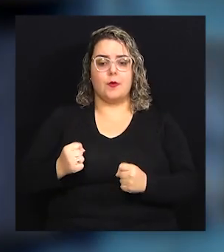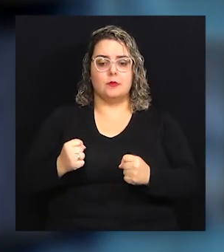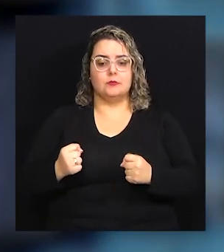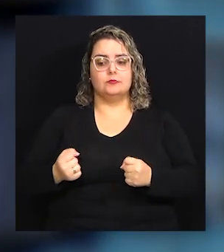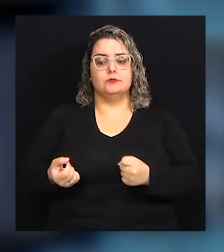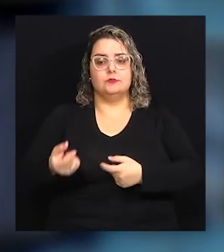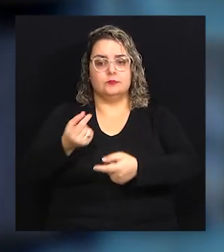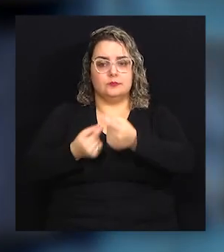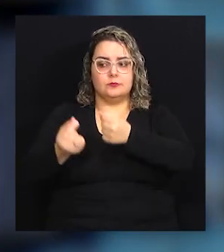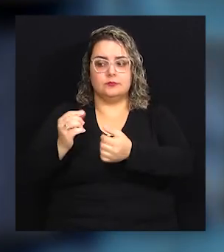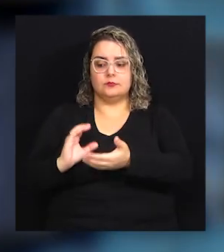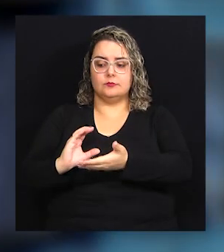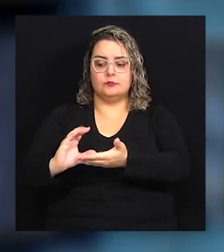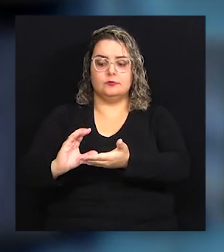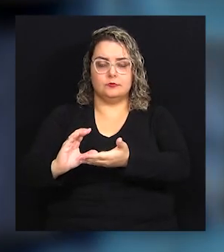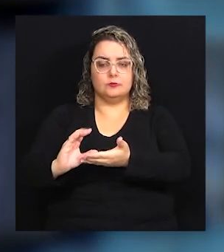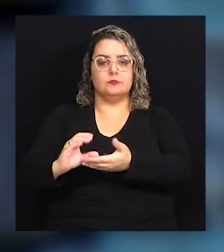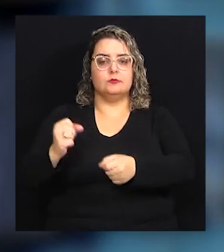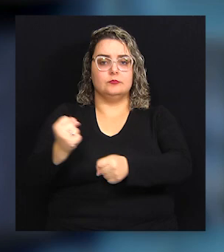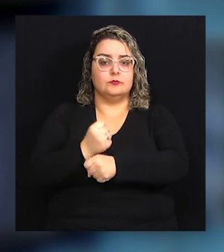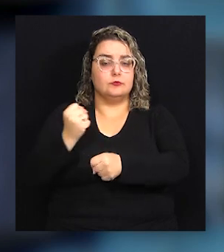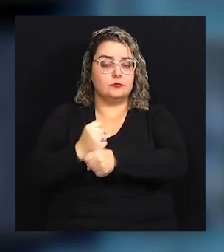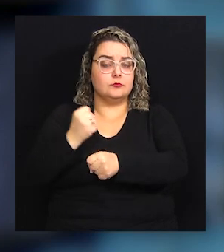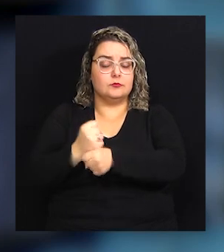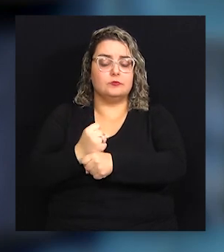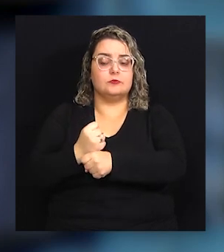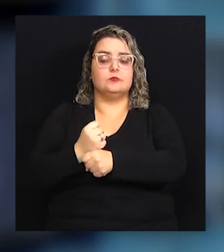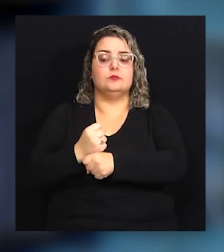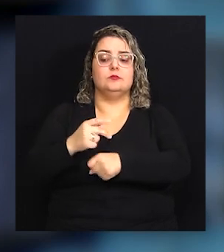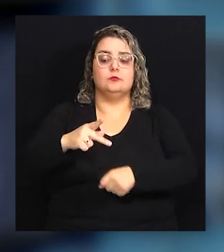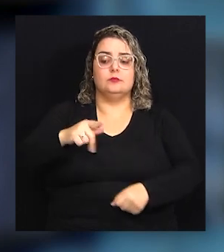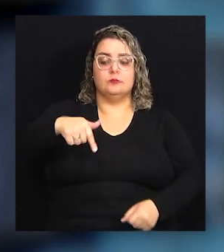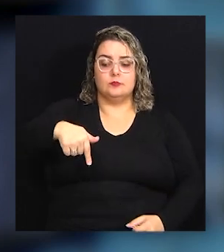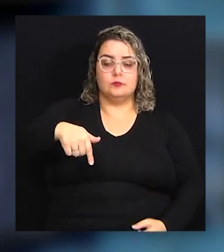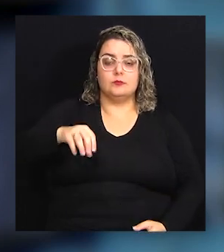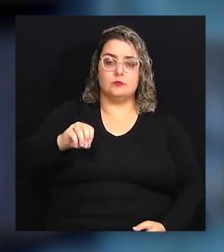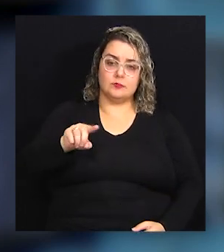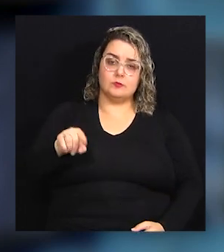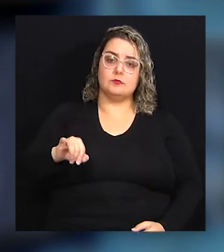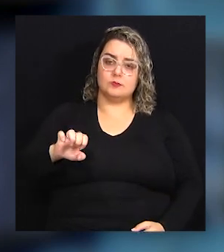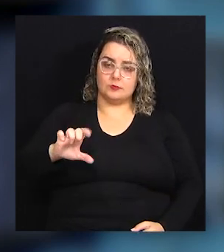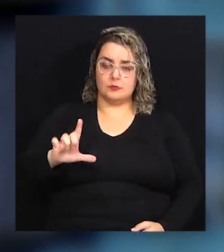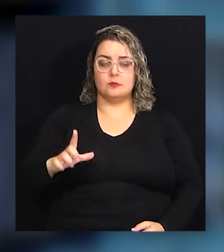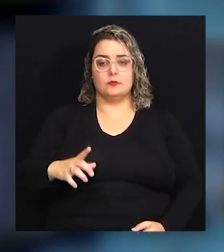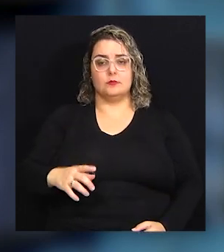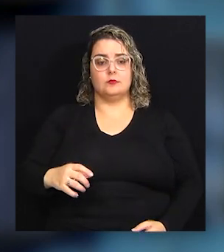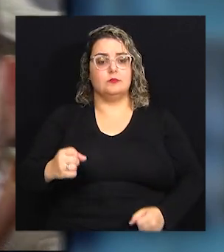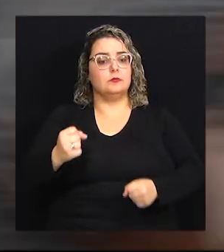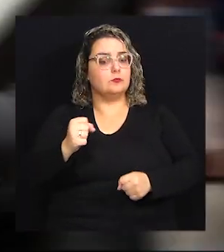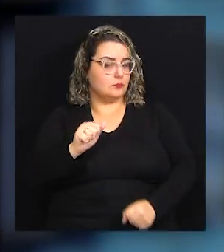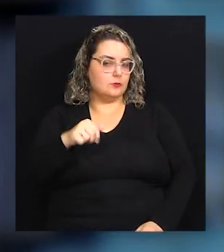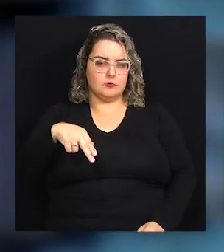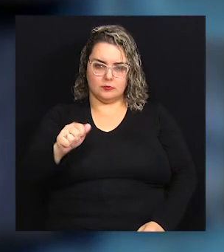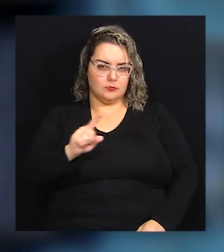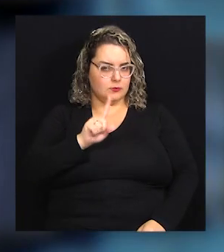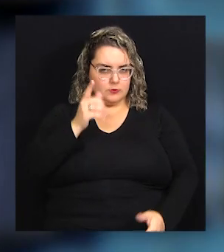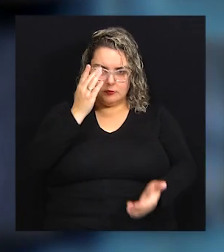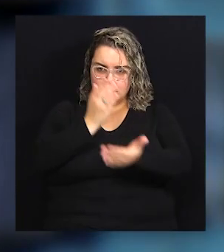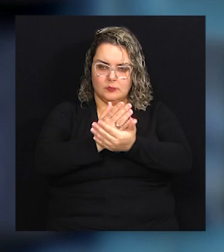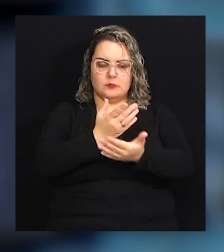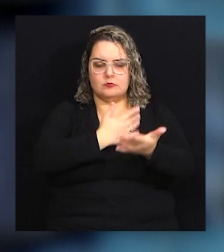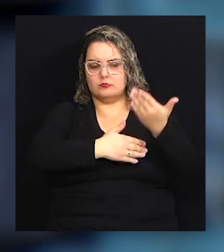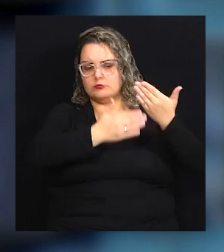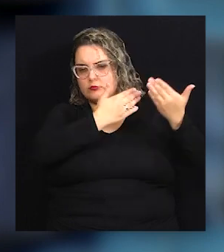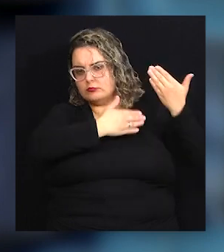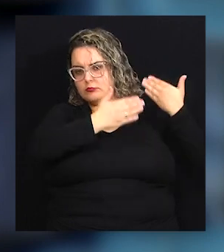ela vai ser revertida para a construção do Parque Osiel. Então, o ANA não para. E o ANA, ele começa lá